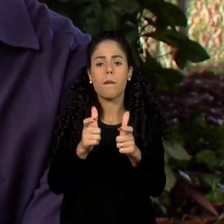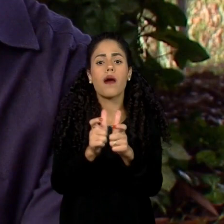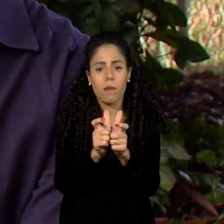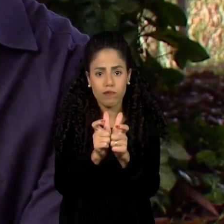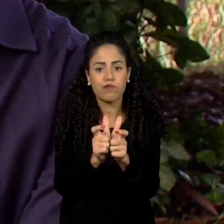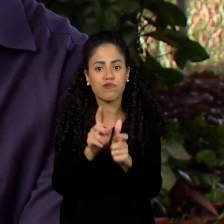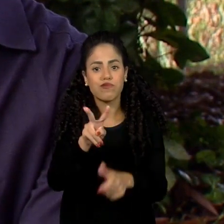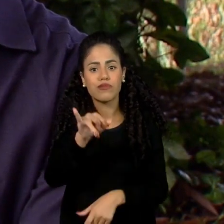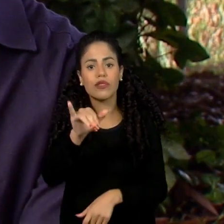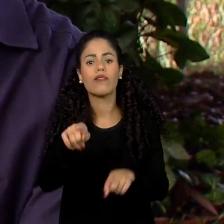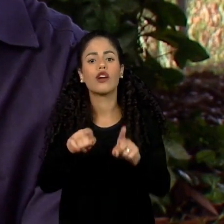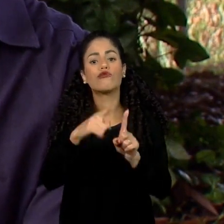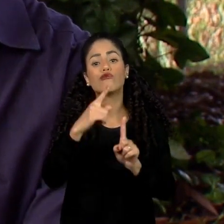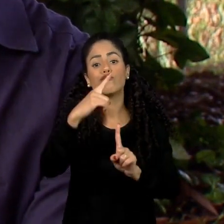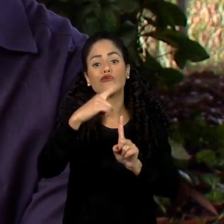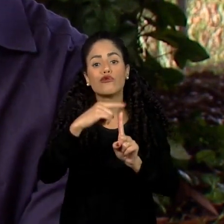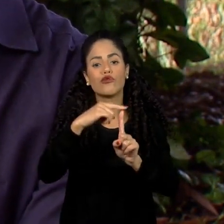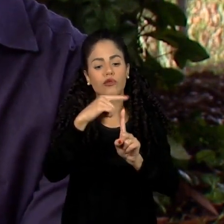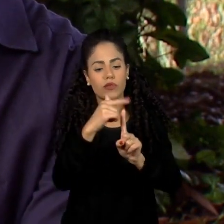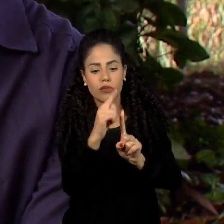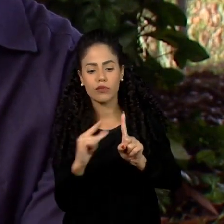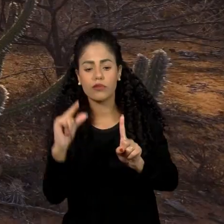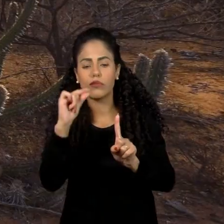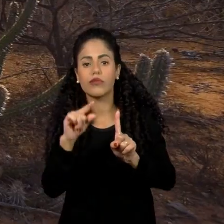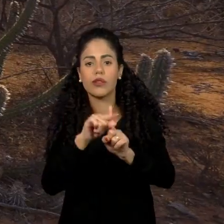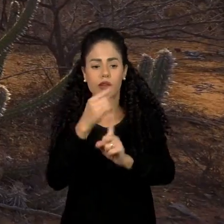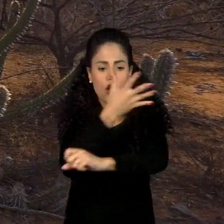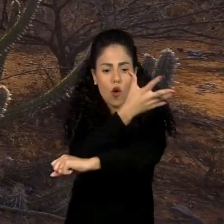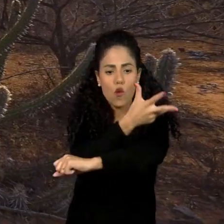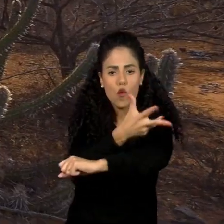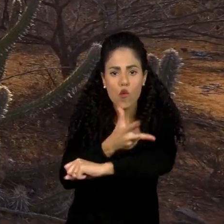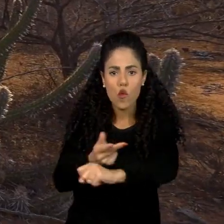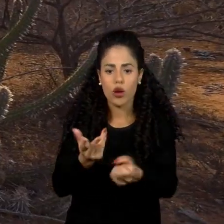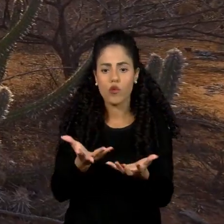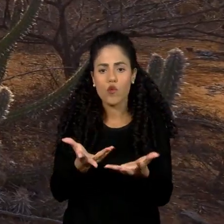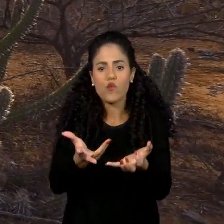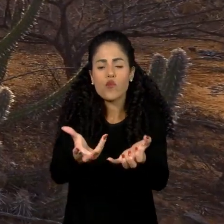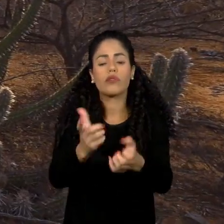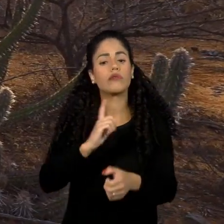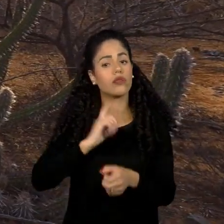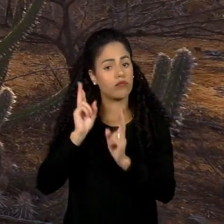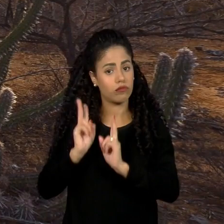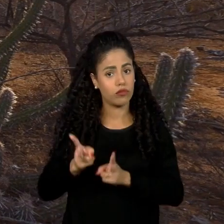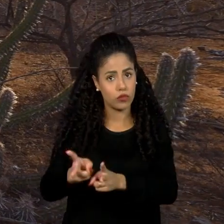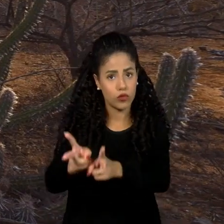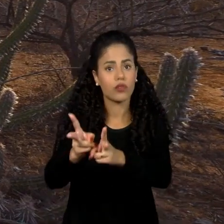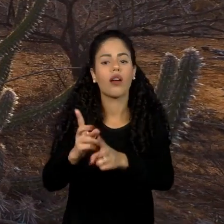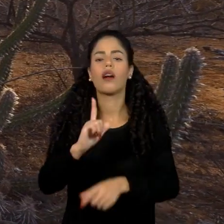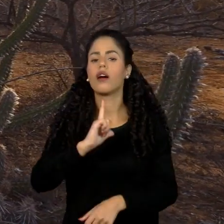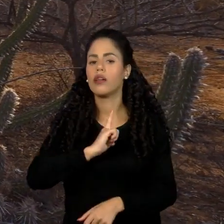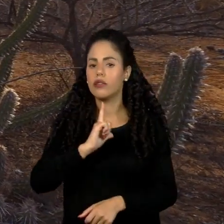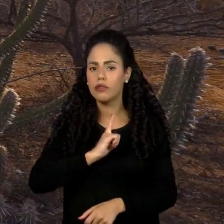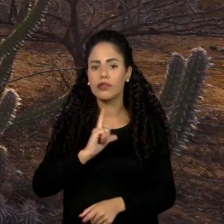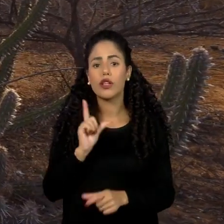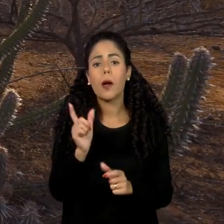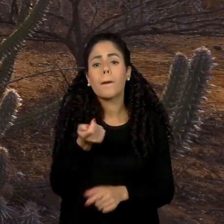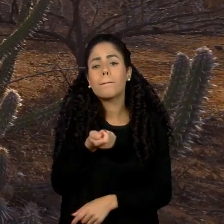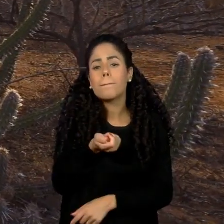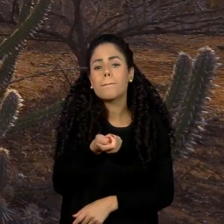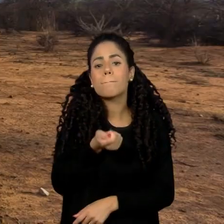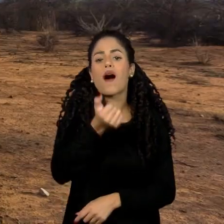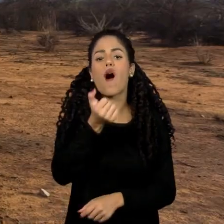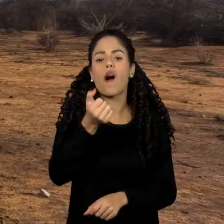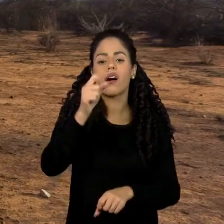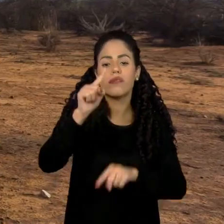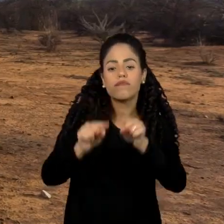na quantidade de espécies em praticamente toda a caatinga. Dentre as espécies que vão permanecer, a gente vai ter uma menor variação